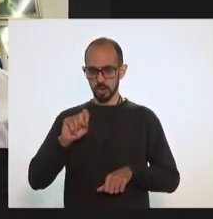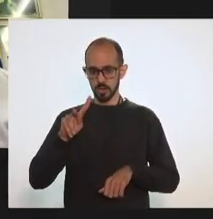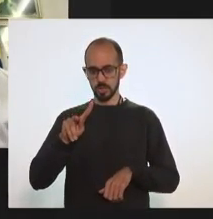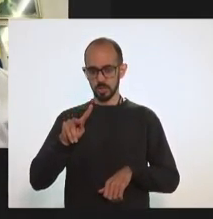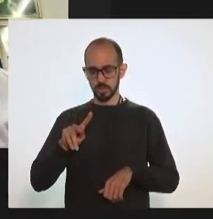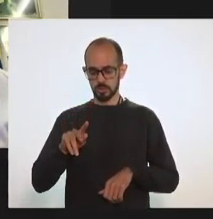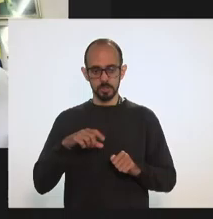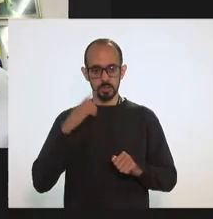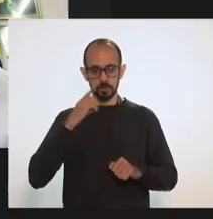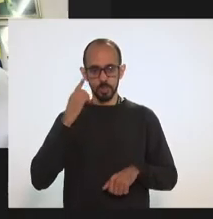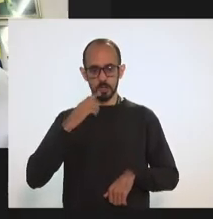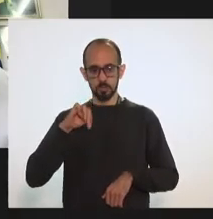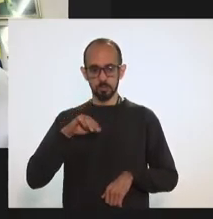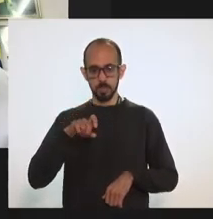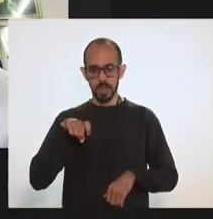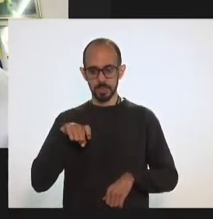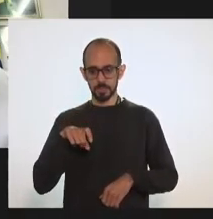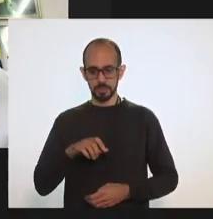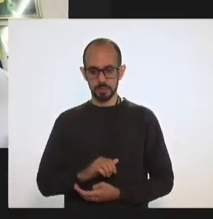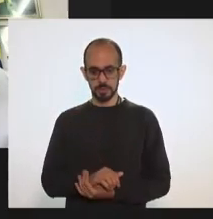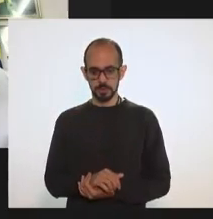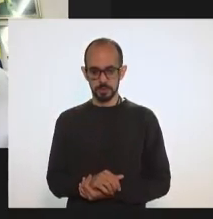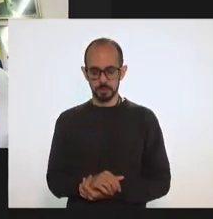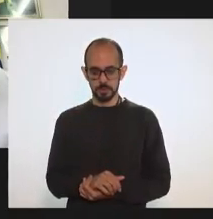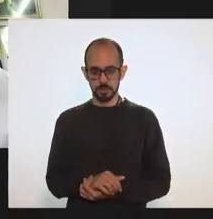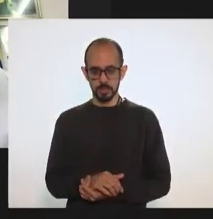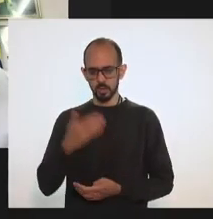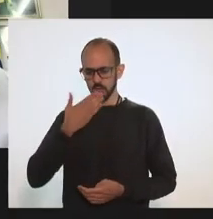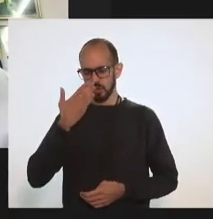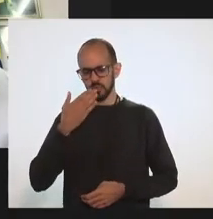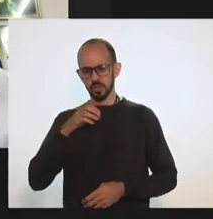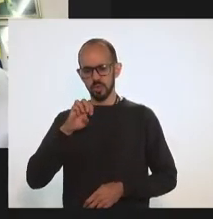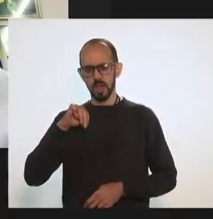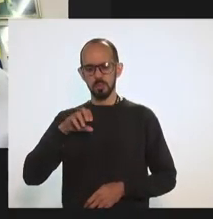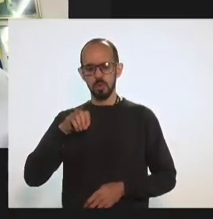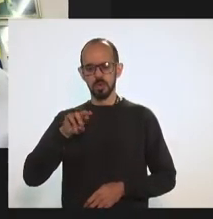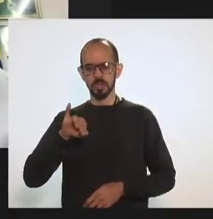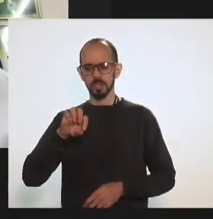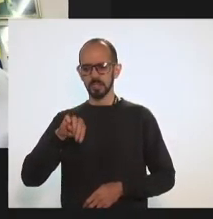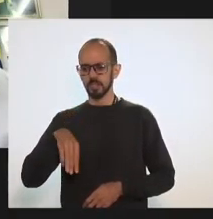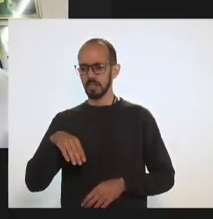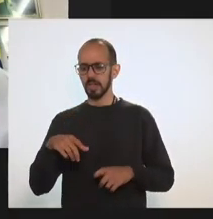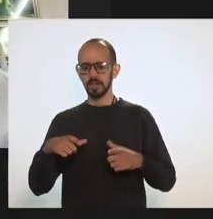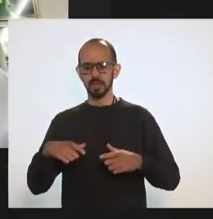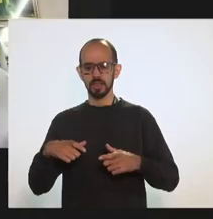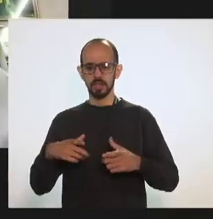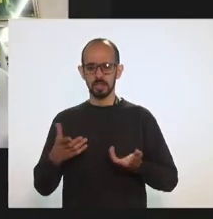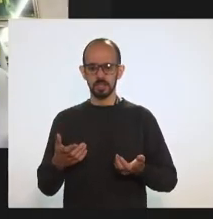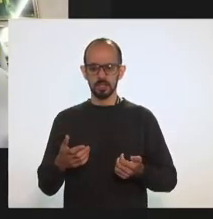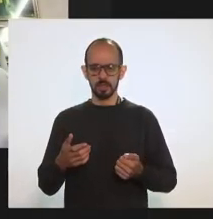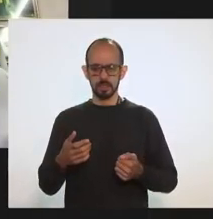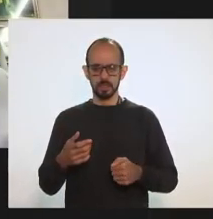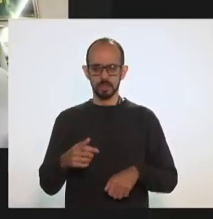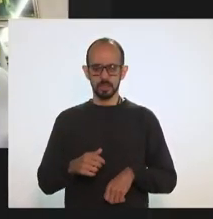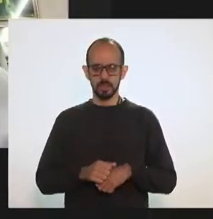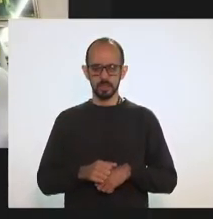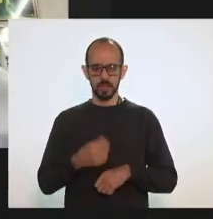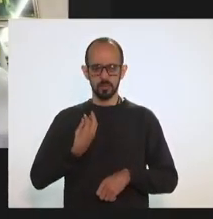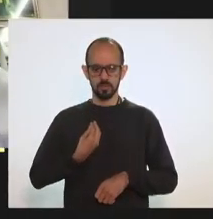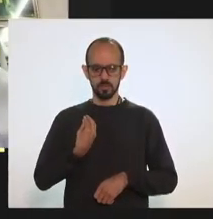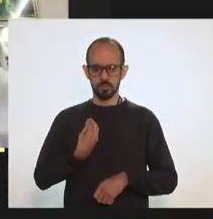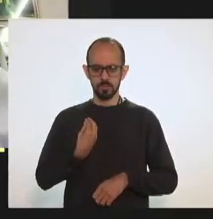Sim, senhor. De acordo? De acordo. Okay. Deputado Chico Machado também manifestando aqui de